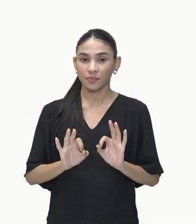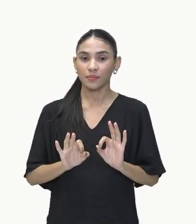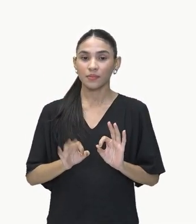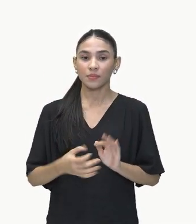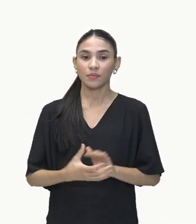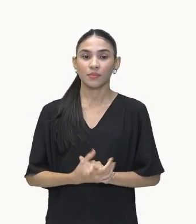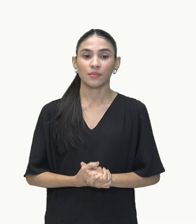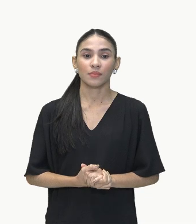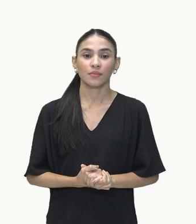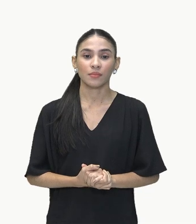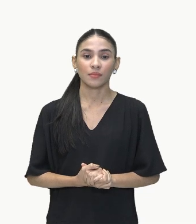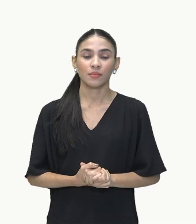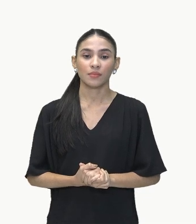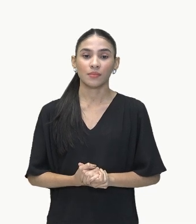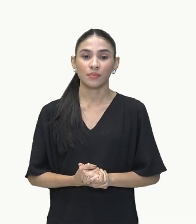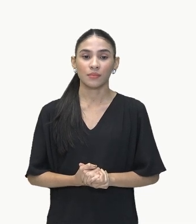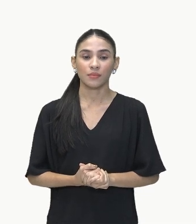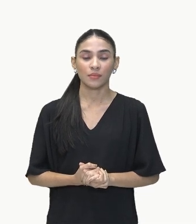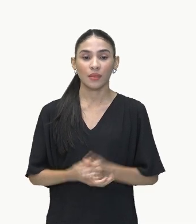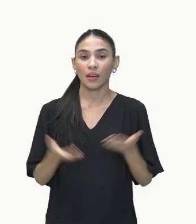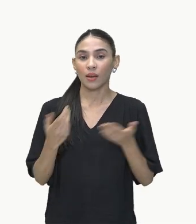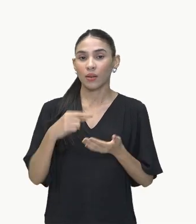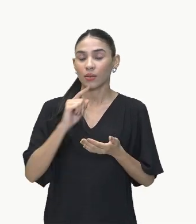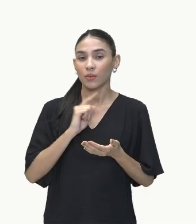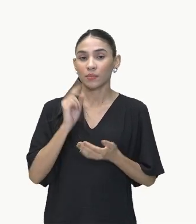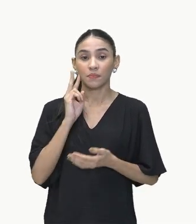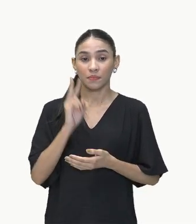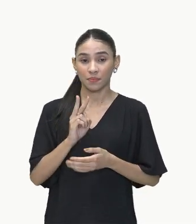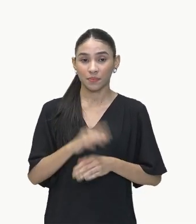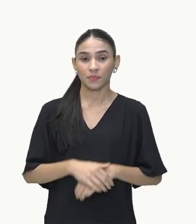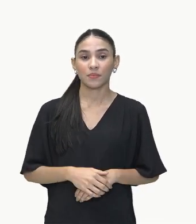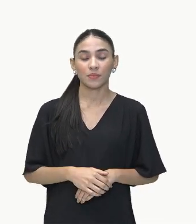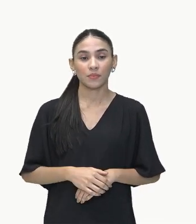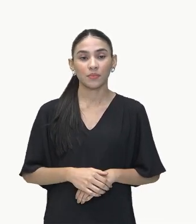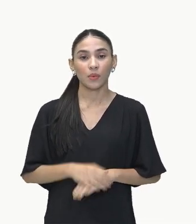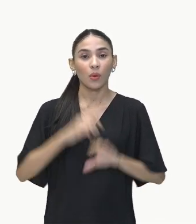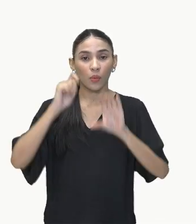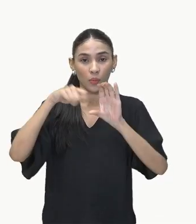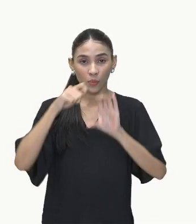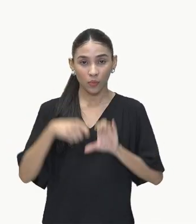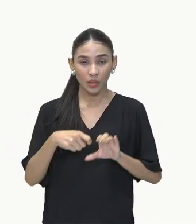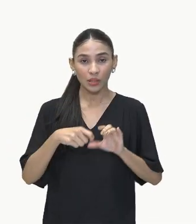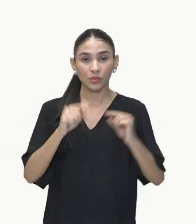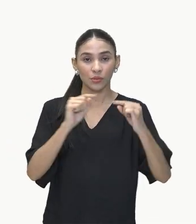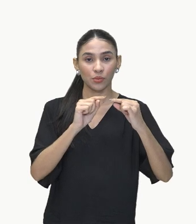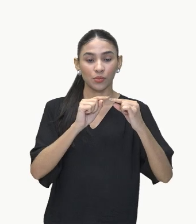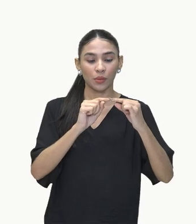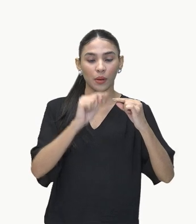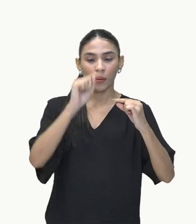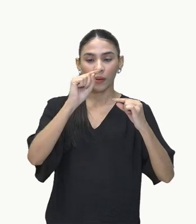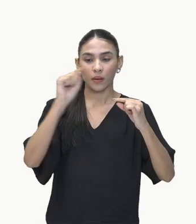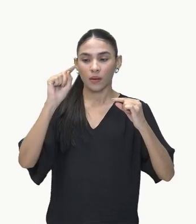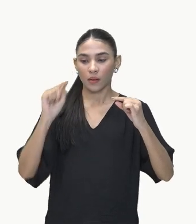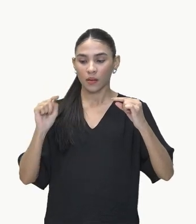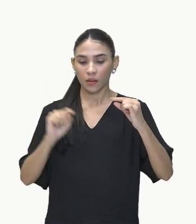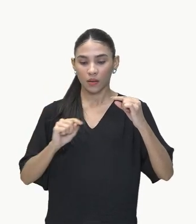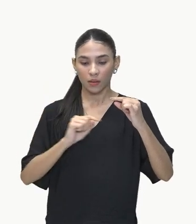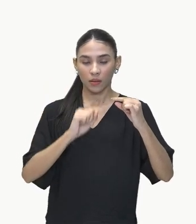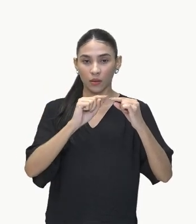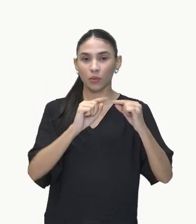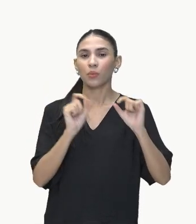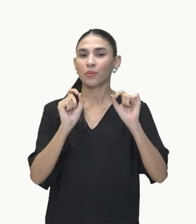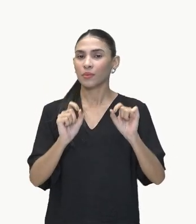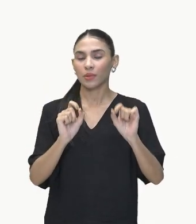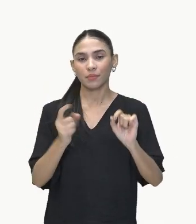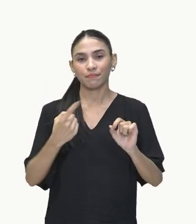letra E. Então, agora nós vamos ver aqui um videozinho do anel aromático, né? O que é o anel aromático para